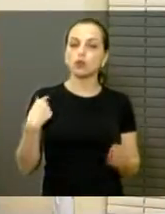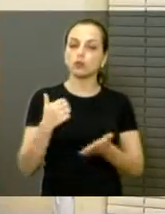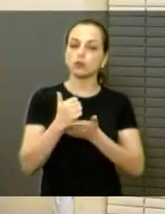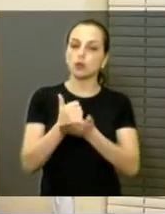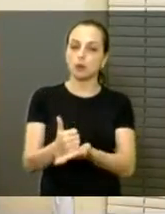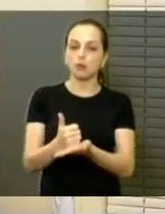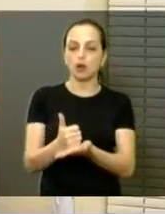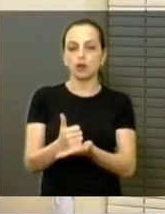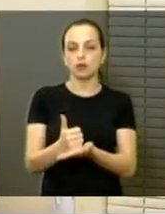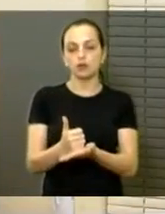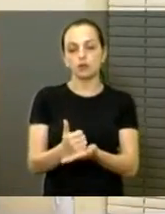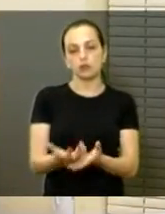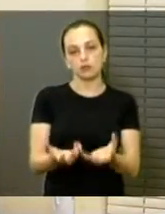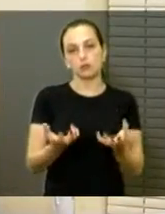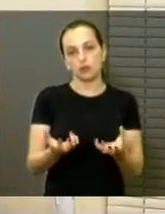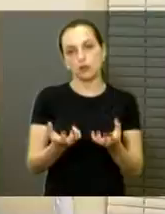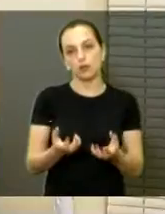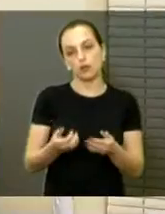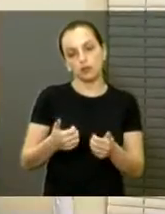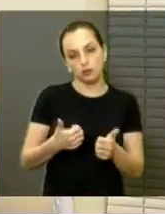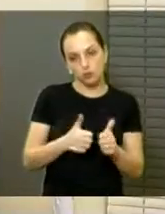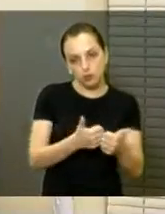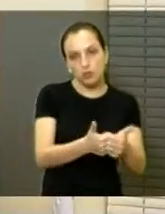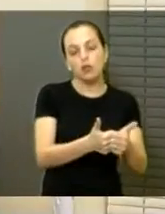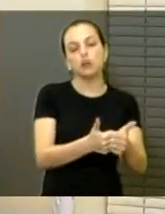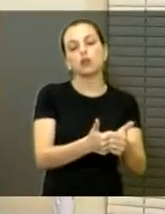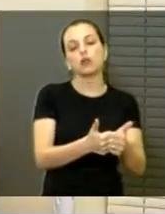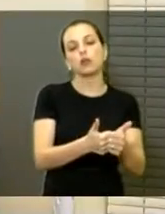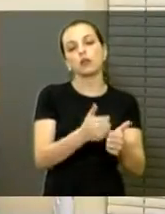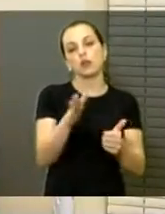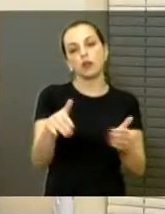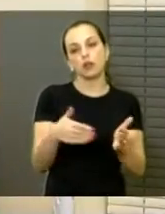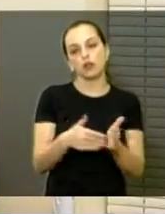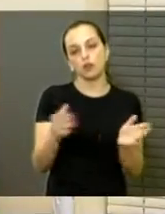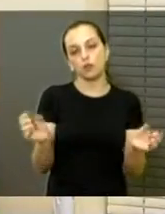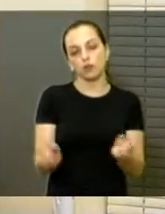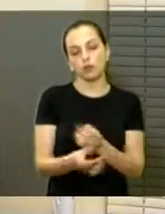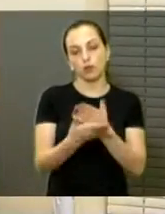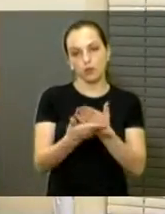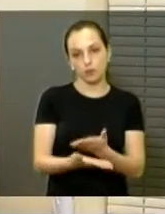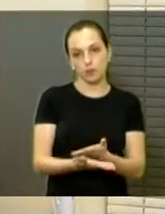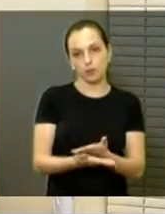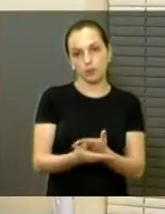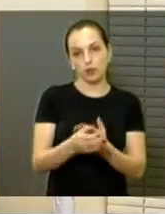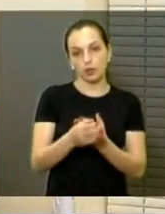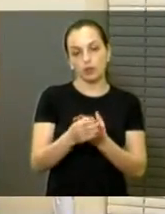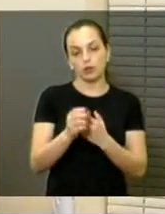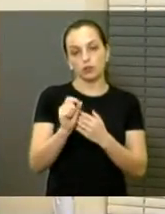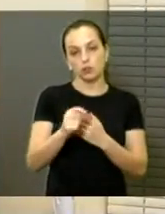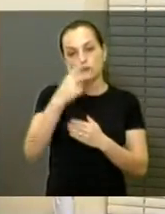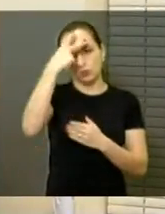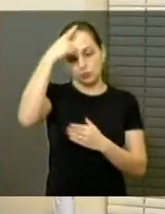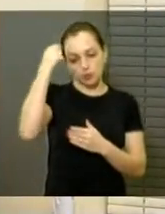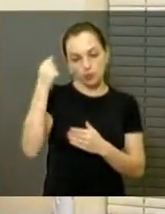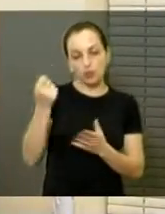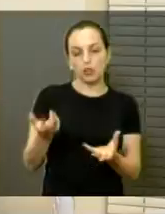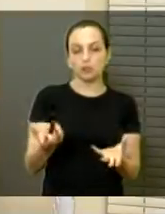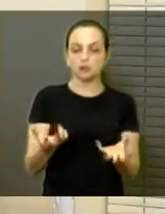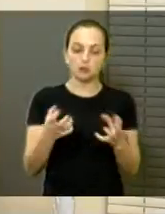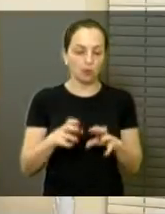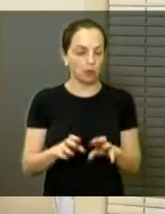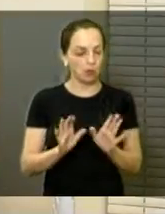continuamos querendo seguir aí, apoiá-lo até o término, a não ser que o prefeito não